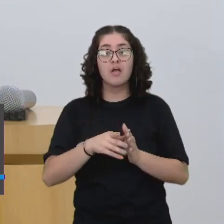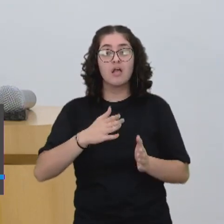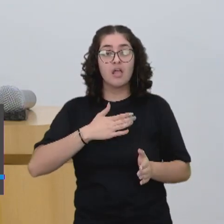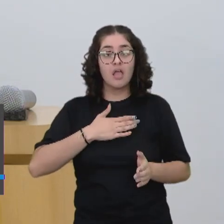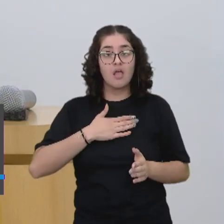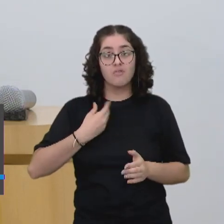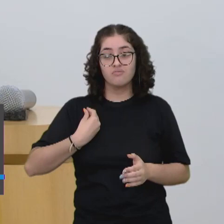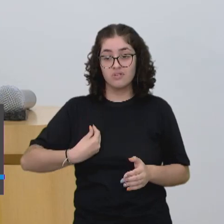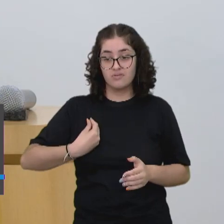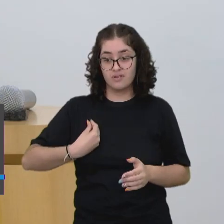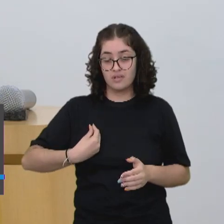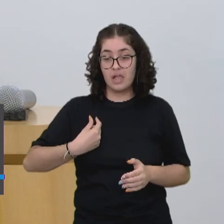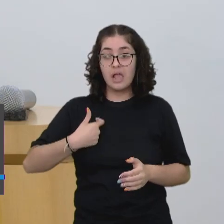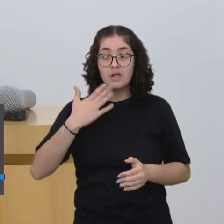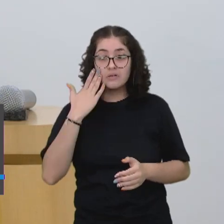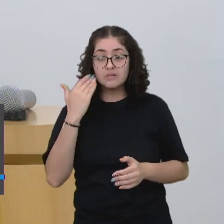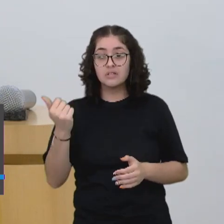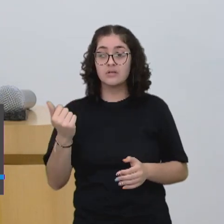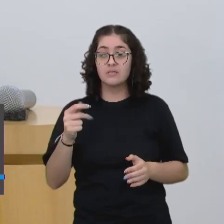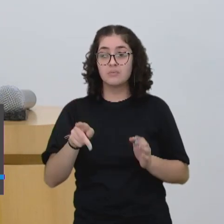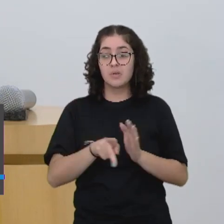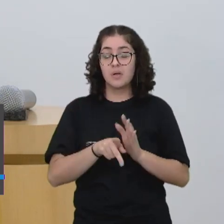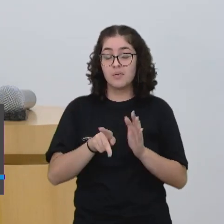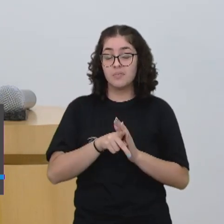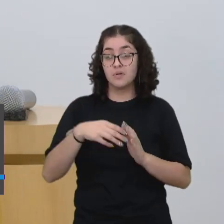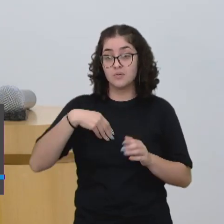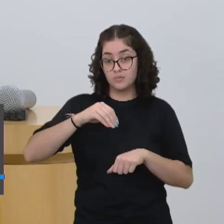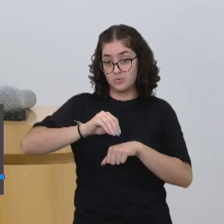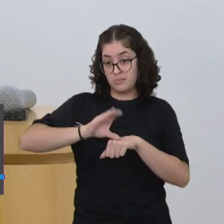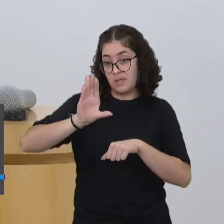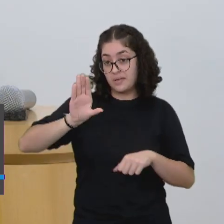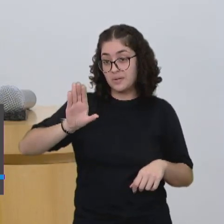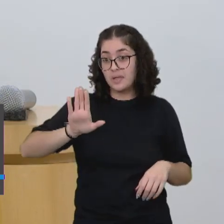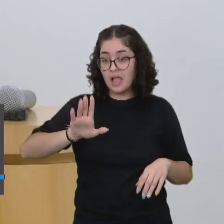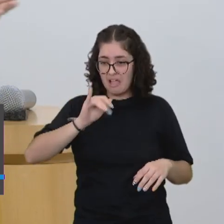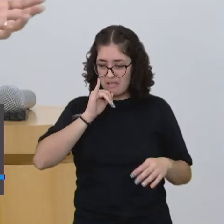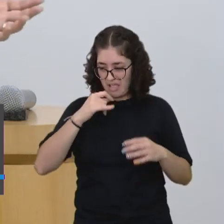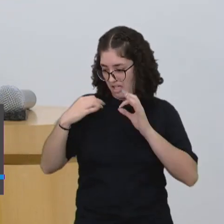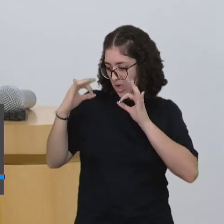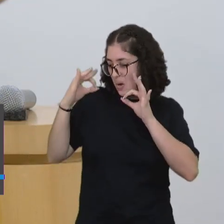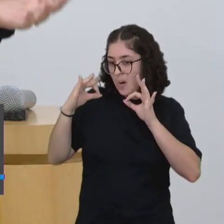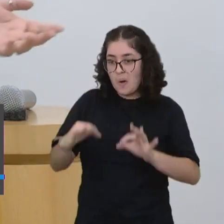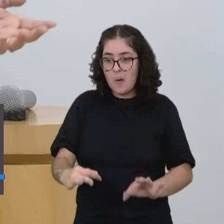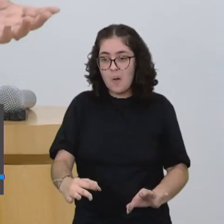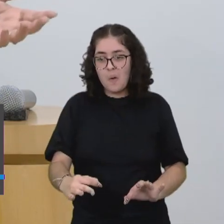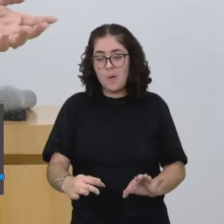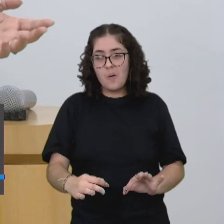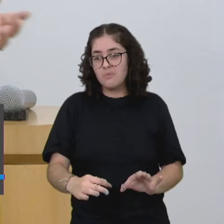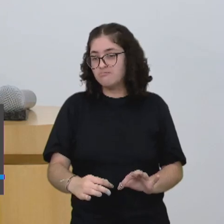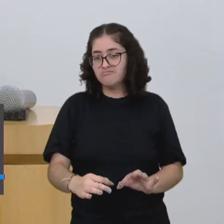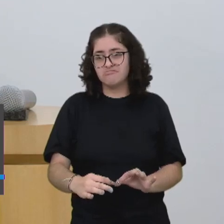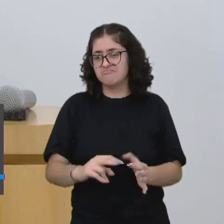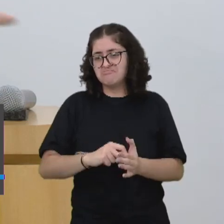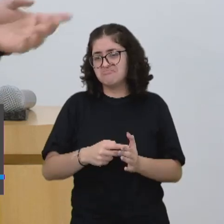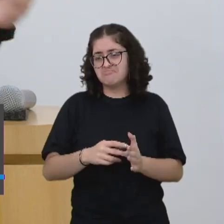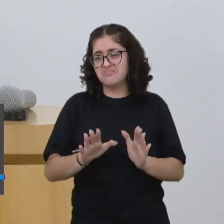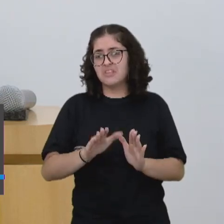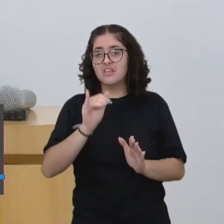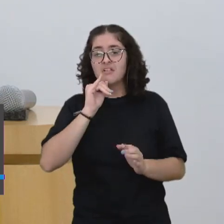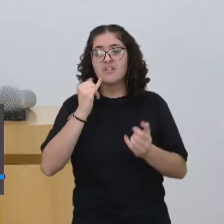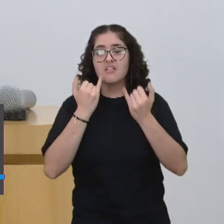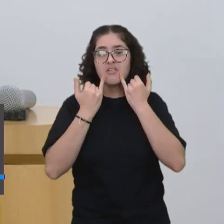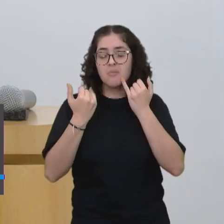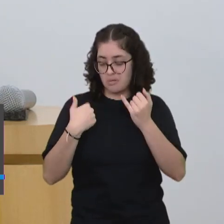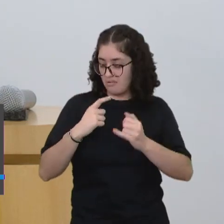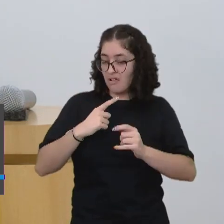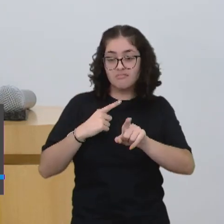eu vivi, no que eu sei, das minhas interpretações. E não significa que elas sejam as mais corretas e as mais completas do mundo. Às vezes você tem uma informação que eu